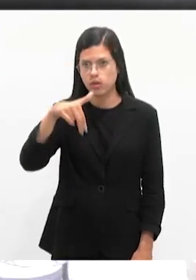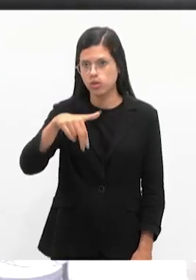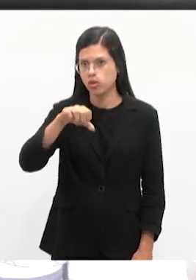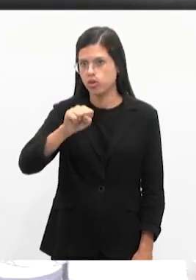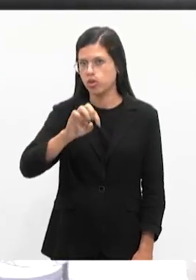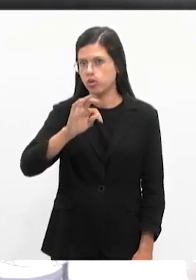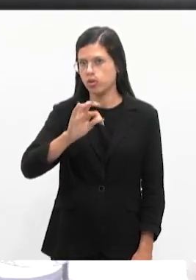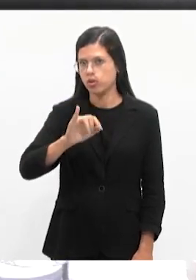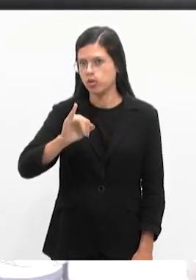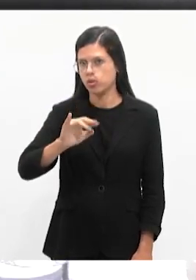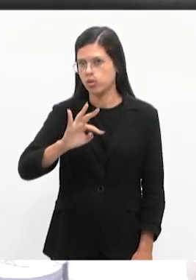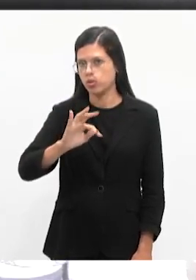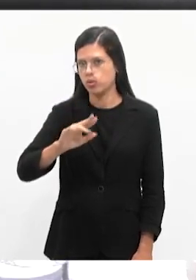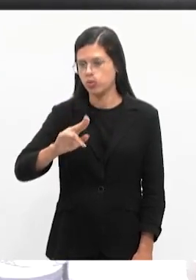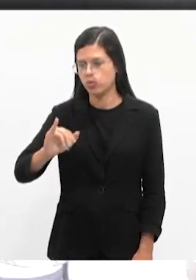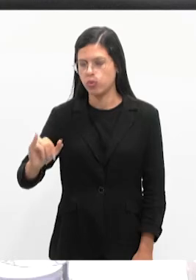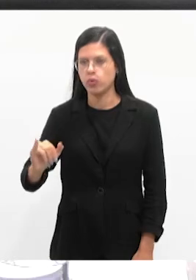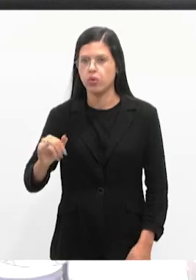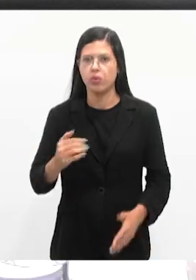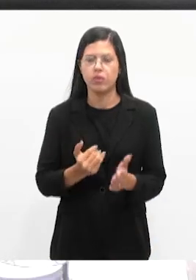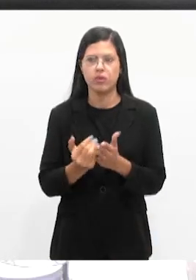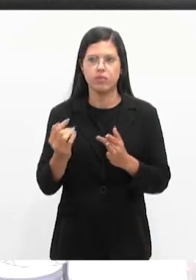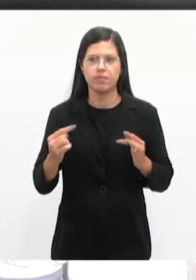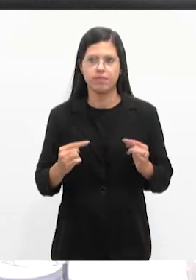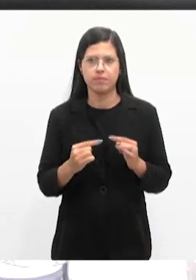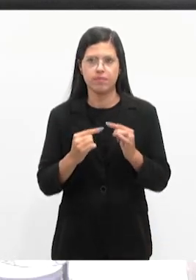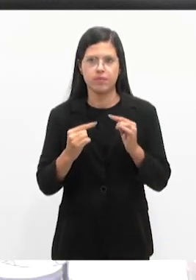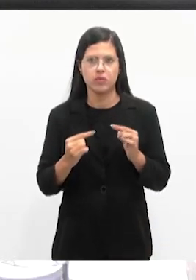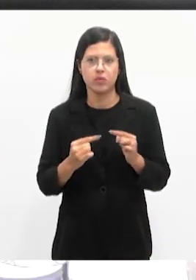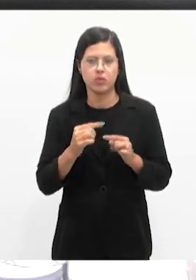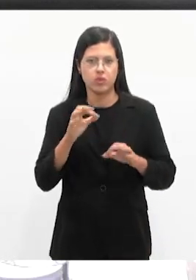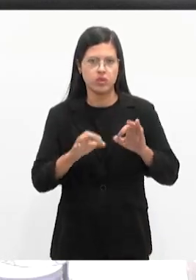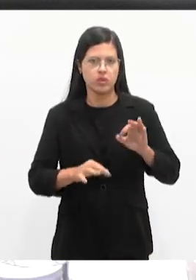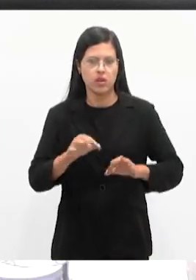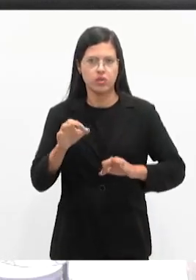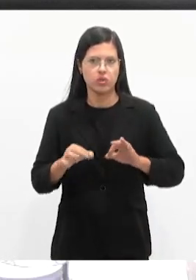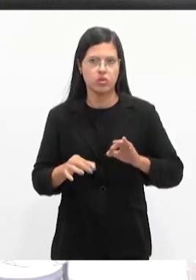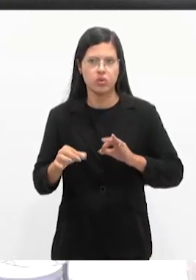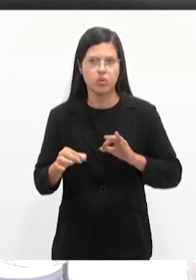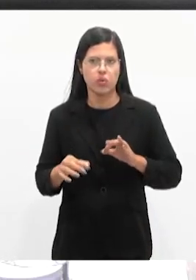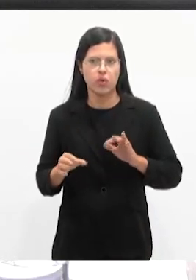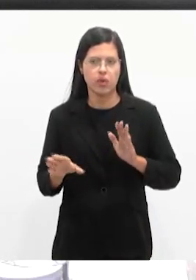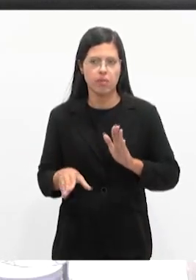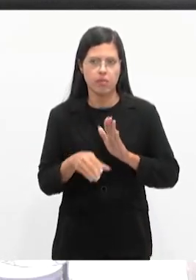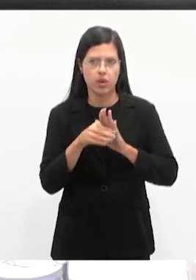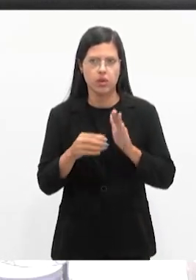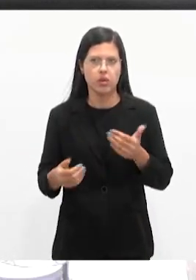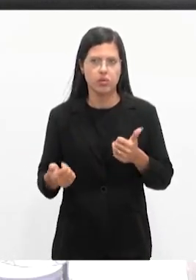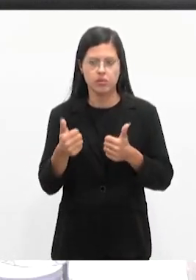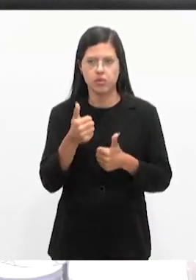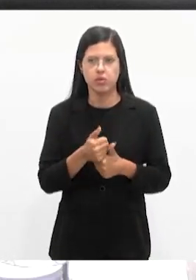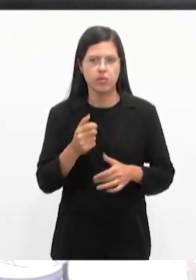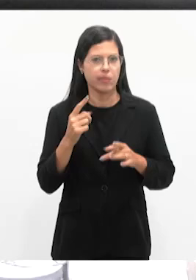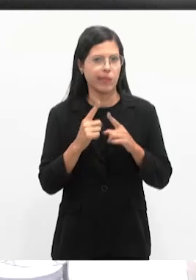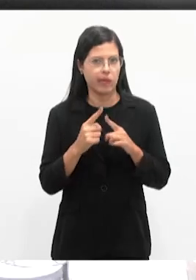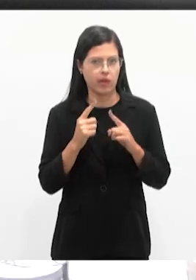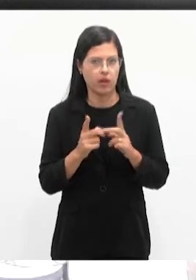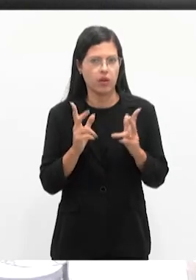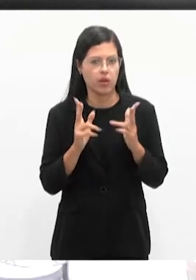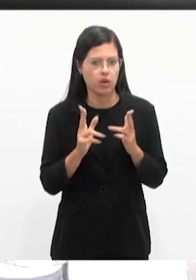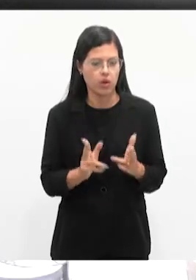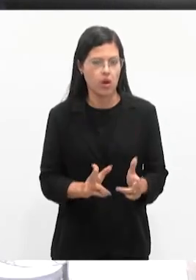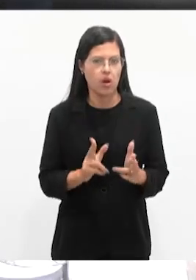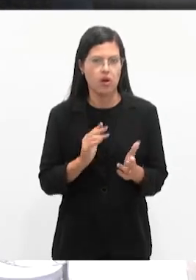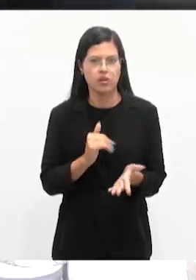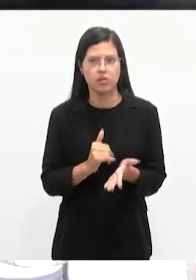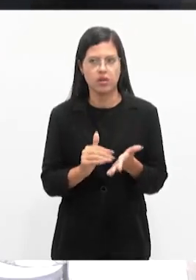juridicidade com emendas, concluindo por substitutivo, porque também tem a mesma coisa. A